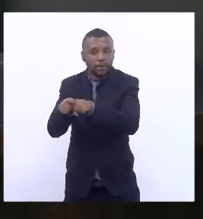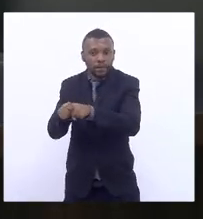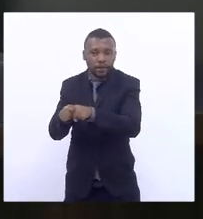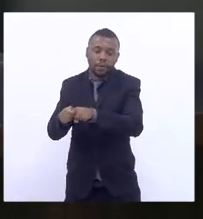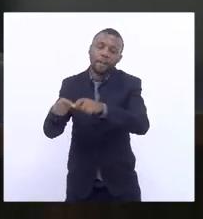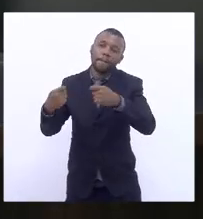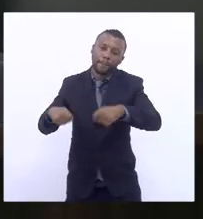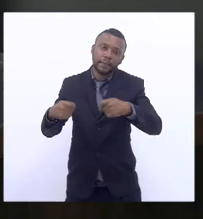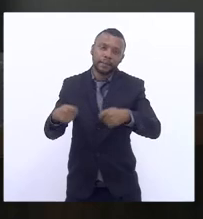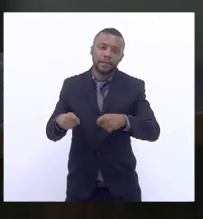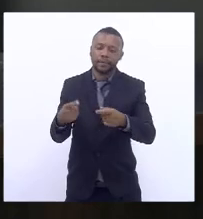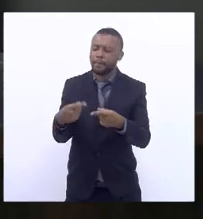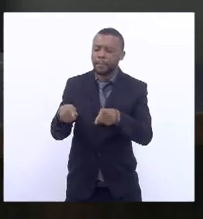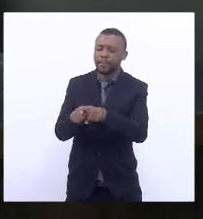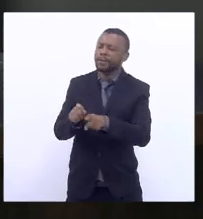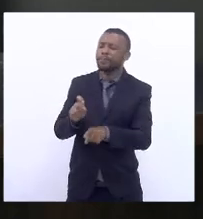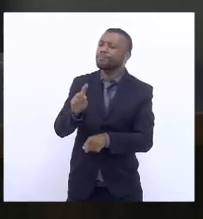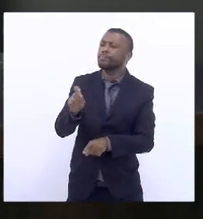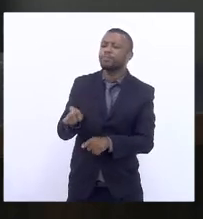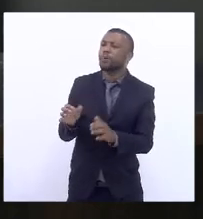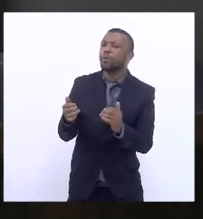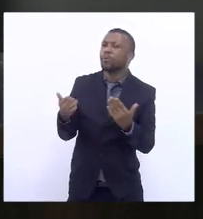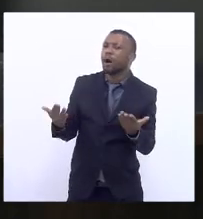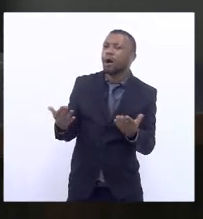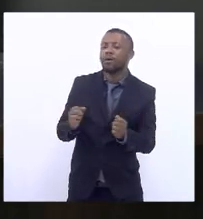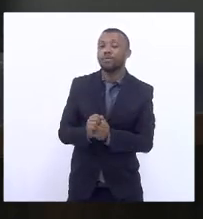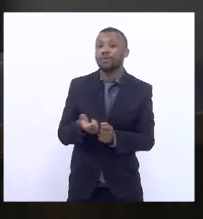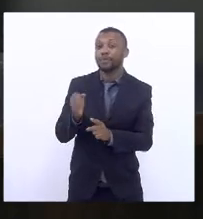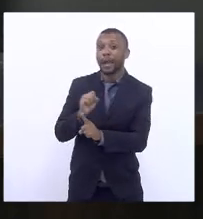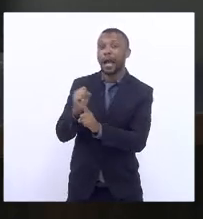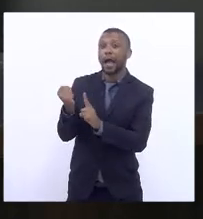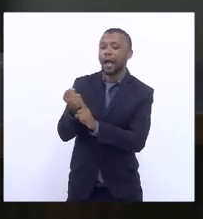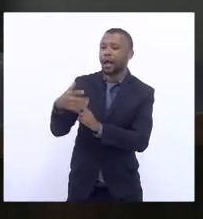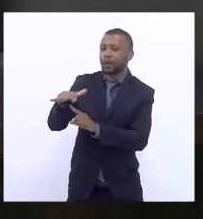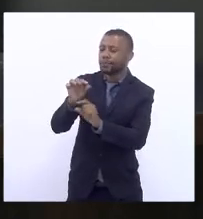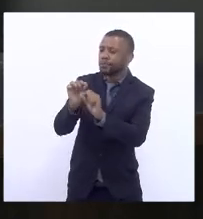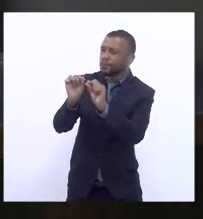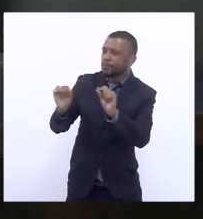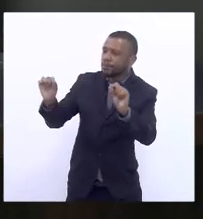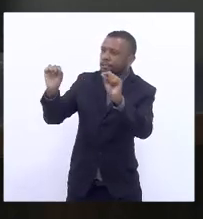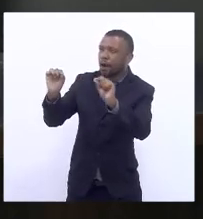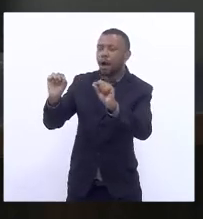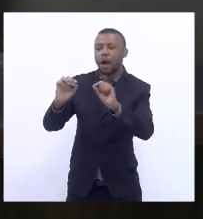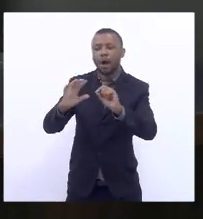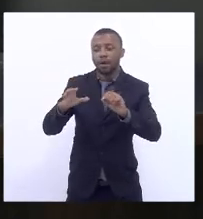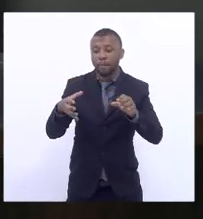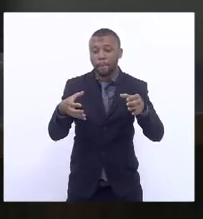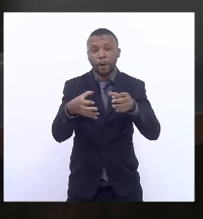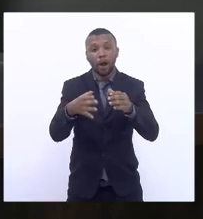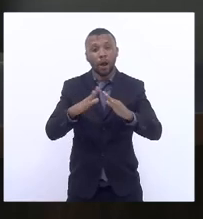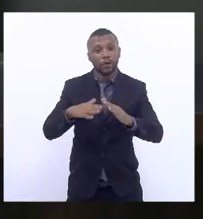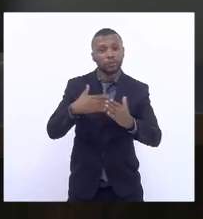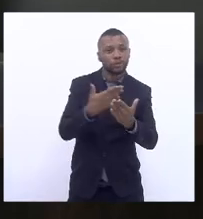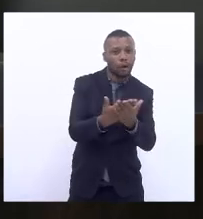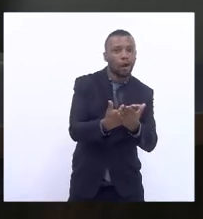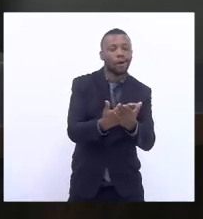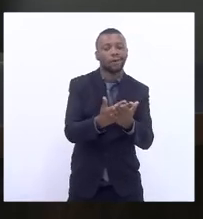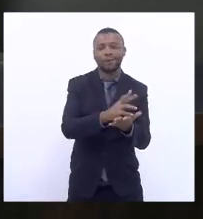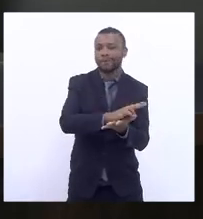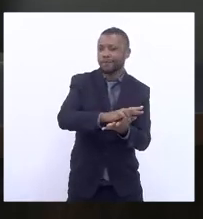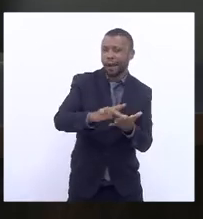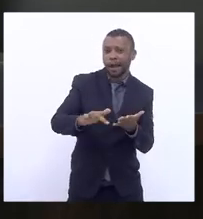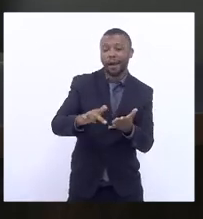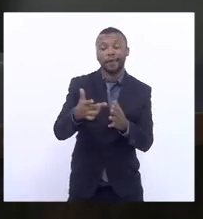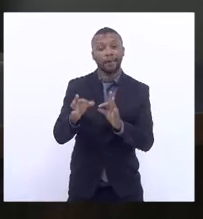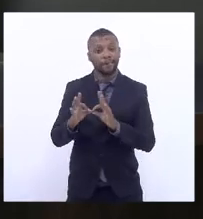a sociedade, é a comunidade escolar, é a família. É também o poder público. É através de